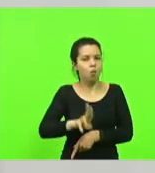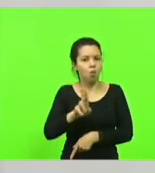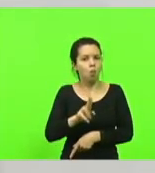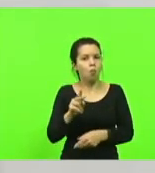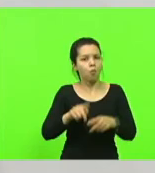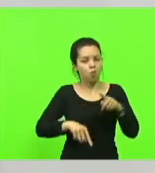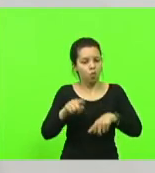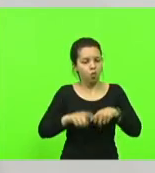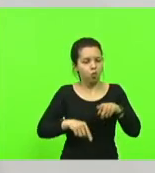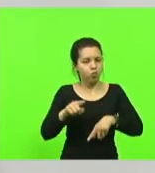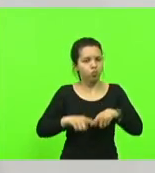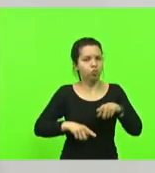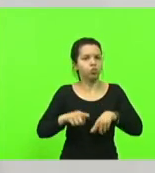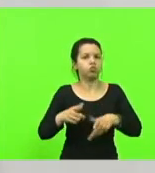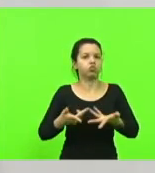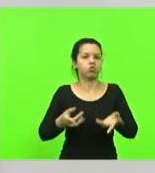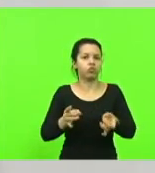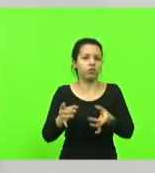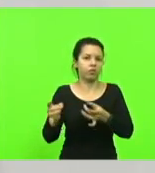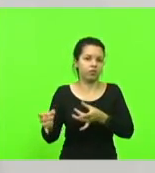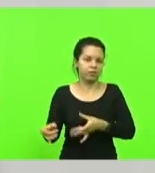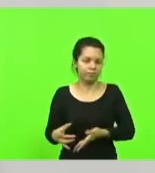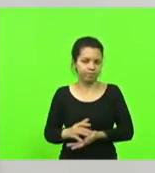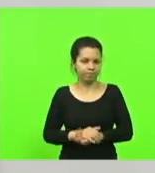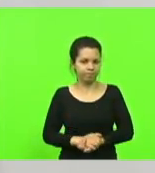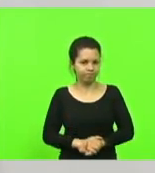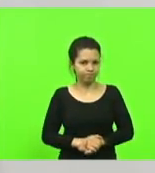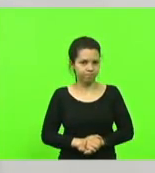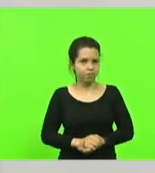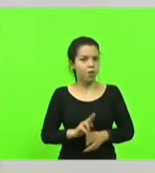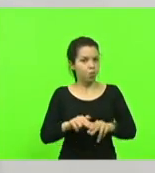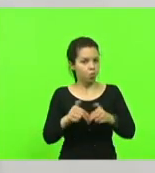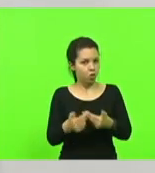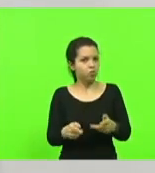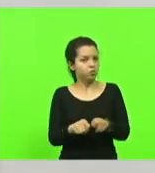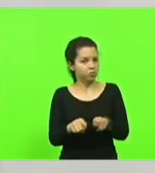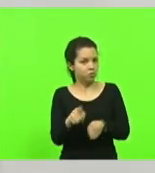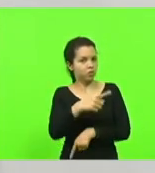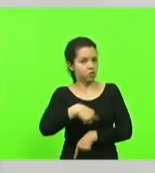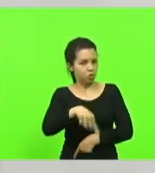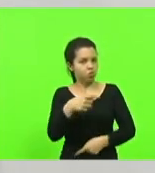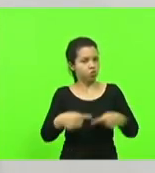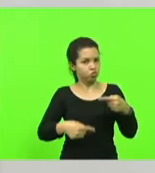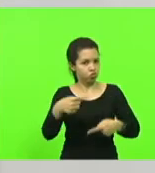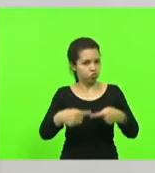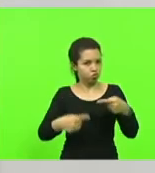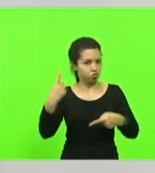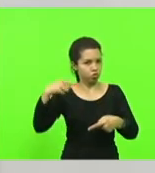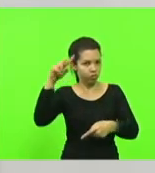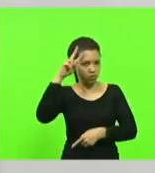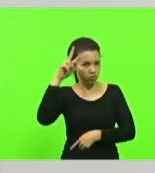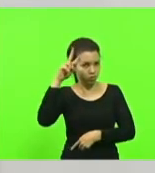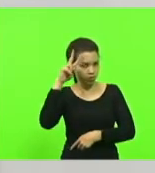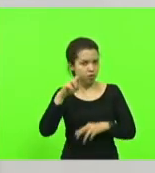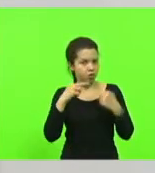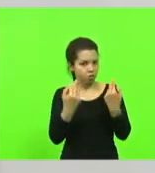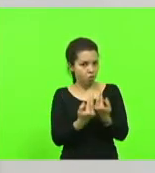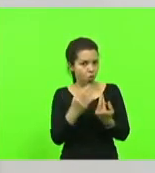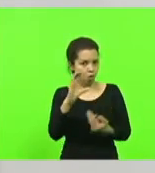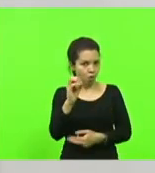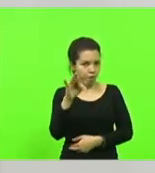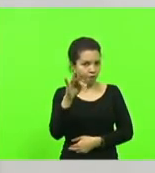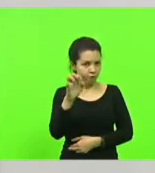produtos. E, por isso, também, nós discutimos, na segunda-feira, na reunião do COFEM, na